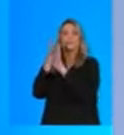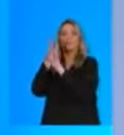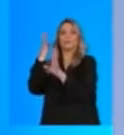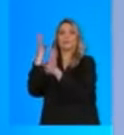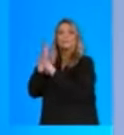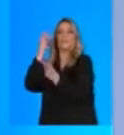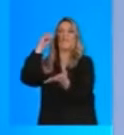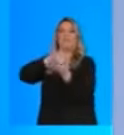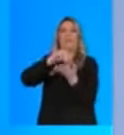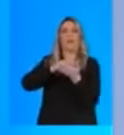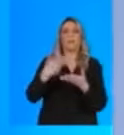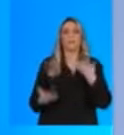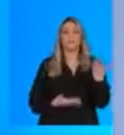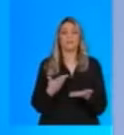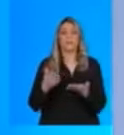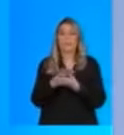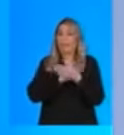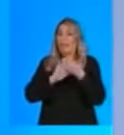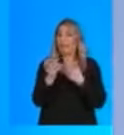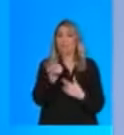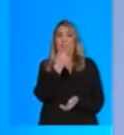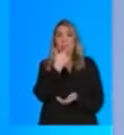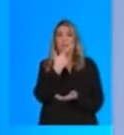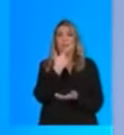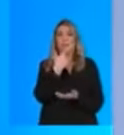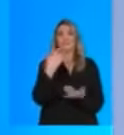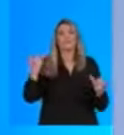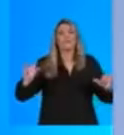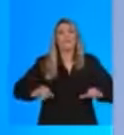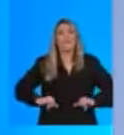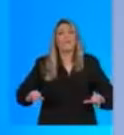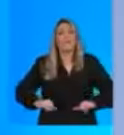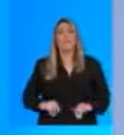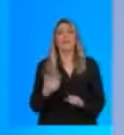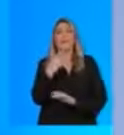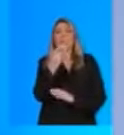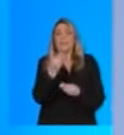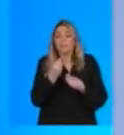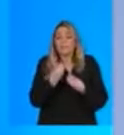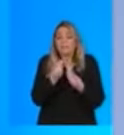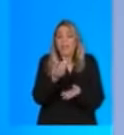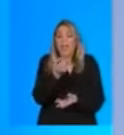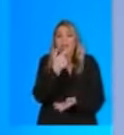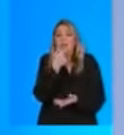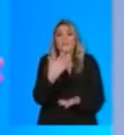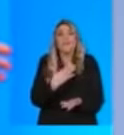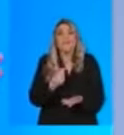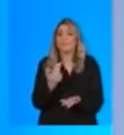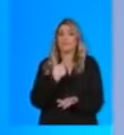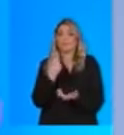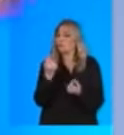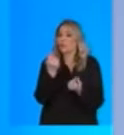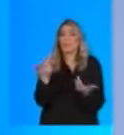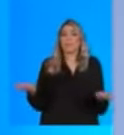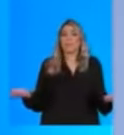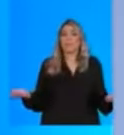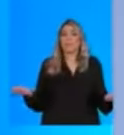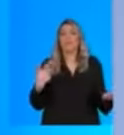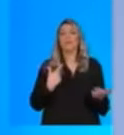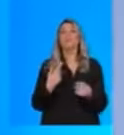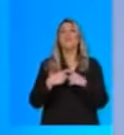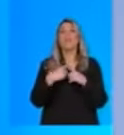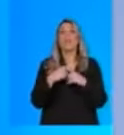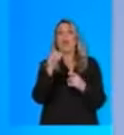atendimento estão sem remédio tão sofrendo porque não tem um remédio para dar pra mãe ou pro filho e o dinheiro sendo roubado por